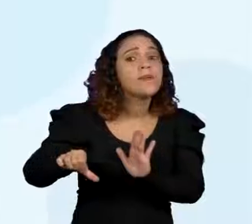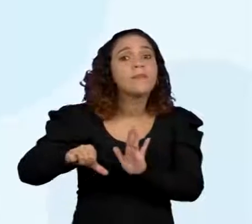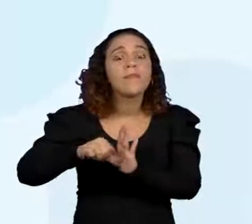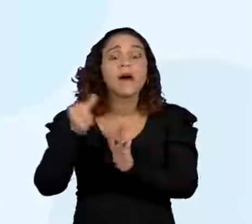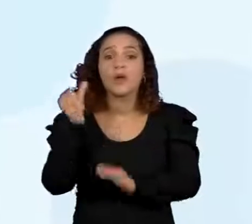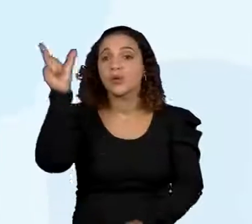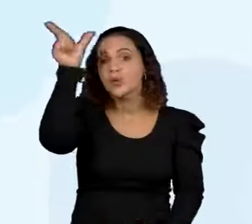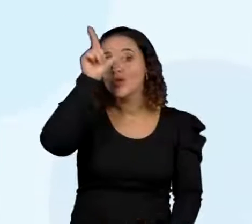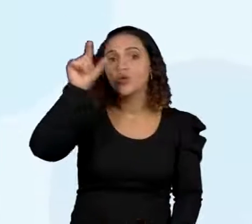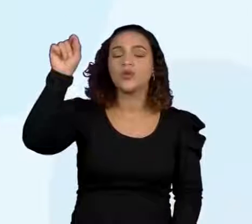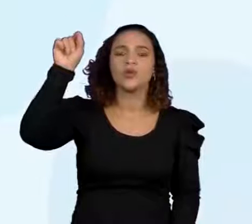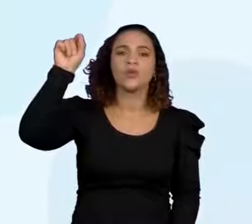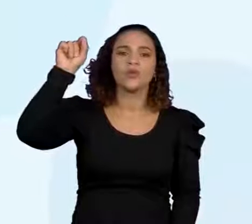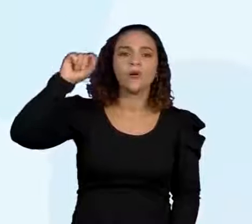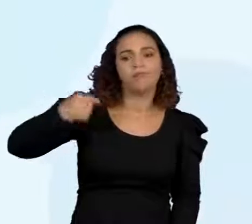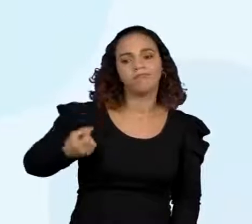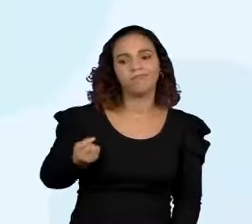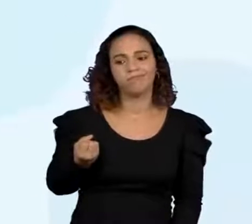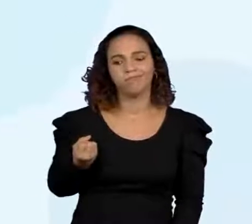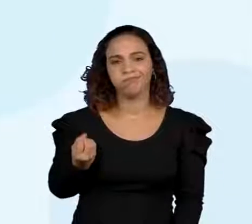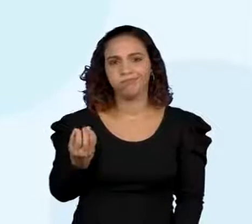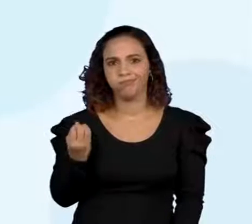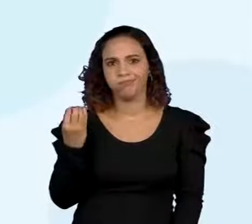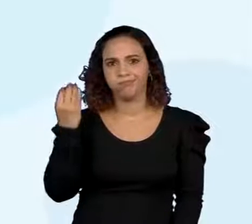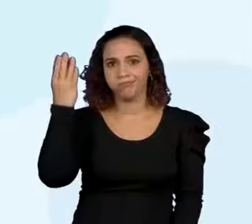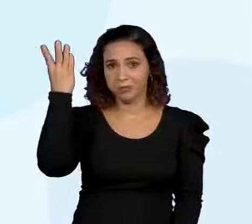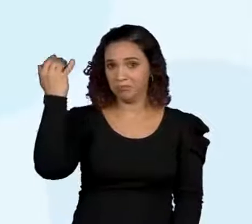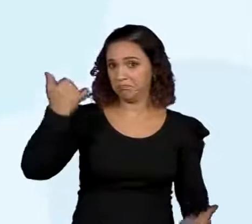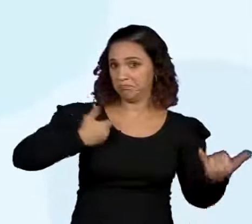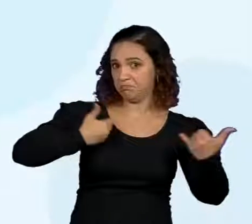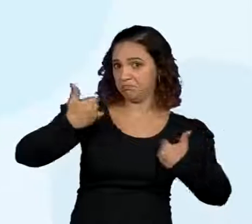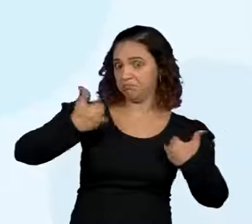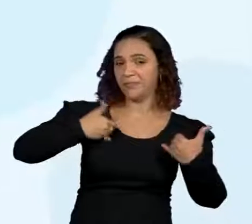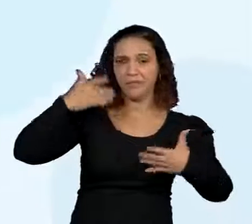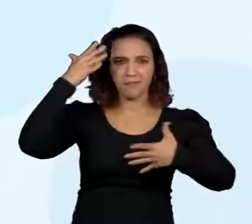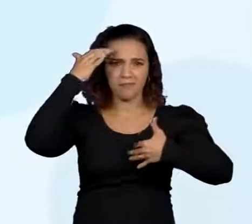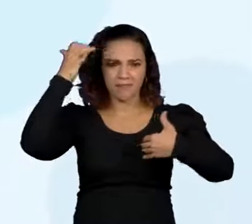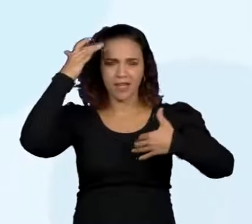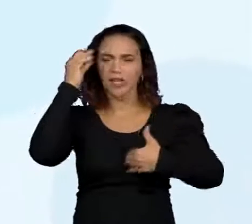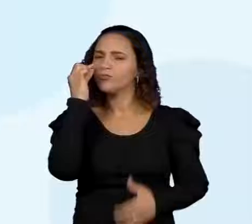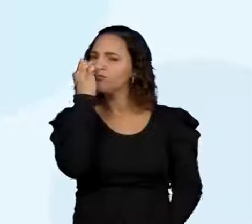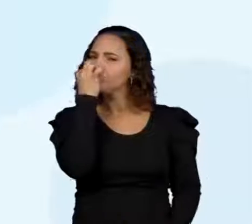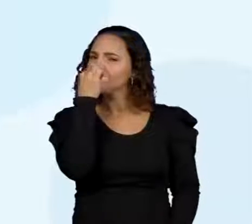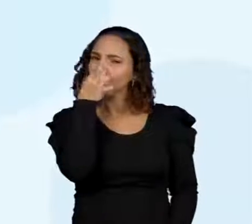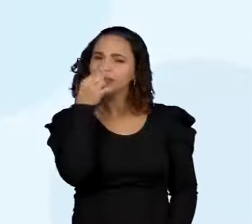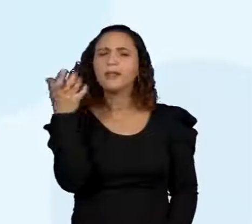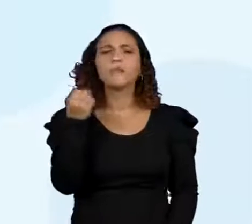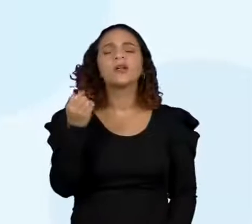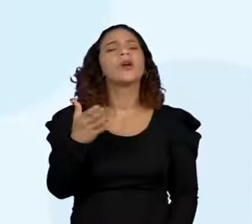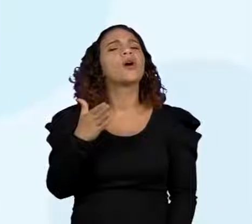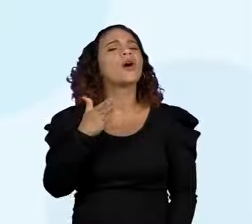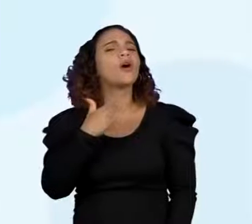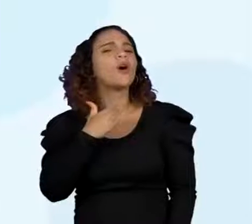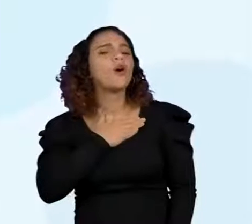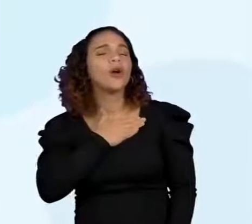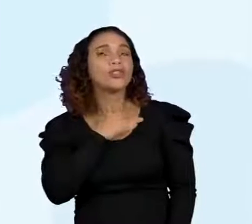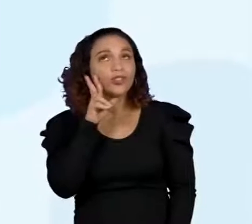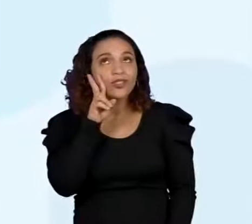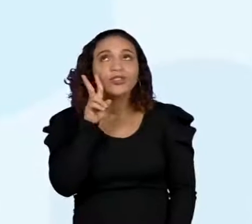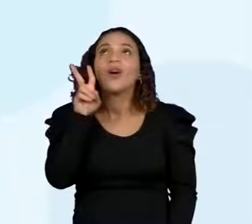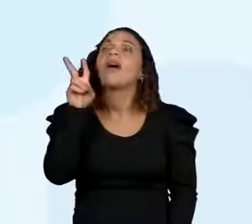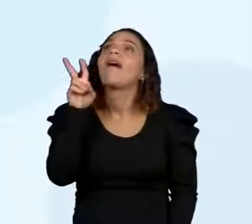Lua. Dizem que os macaquinhos de nariz branco admiravam e gostavam muito de apreciar a